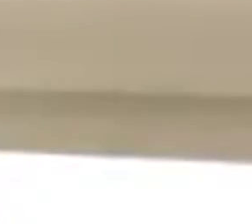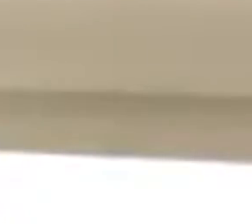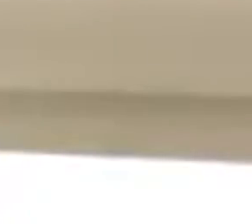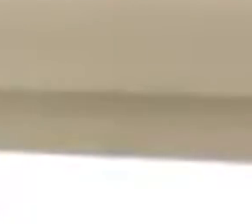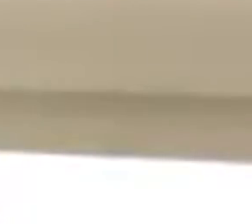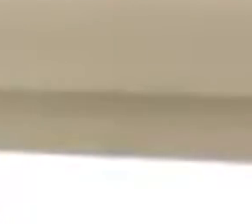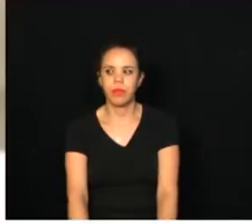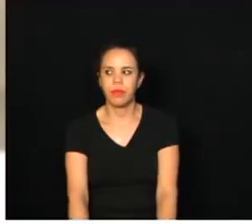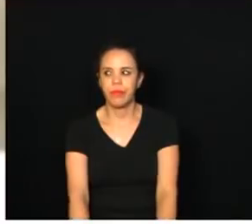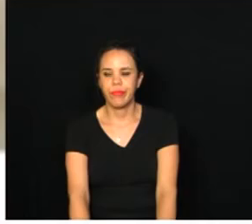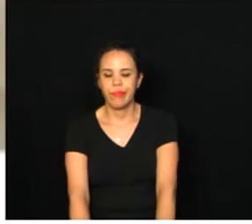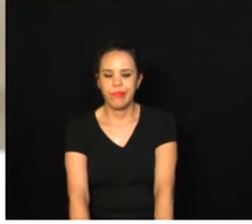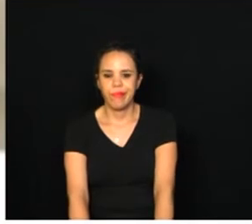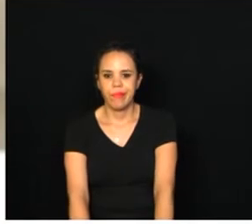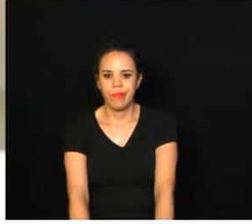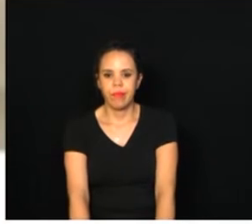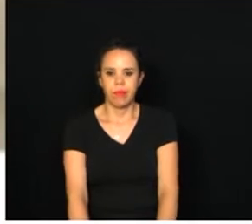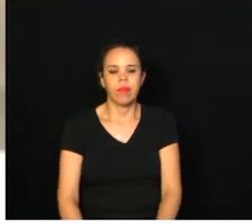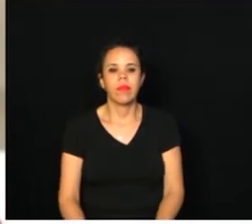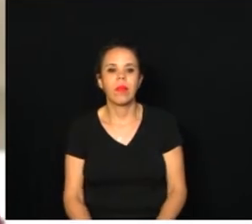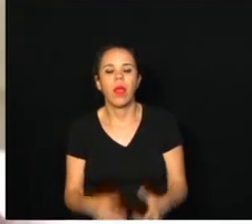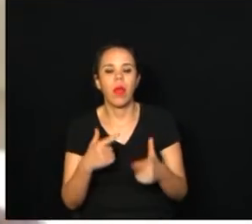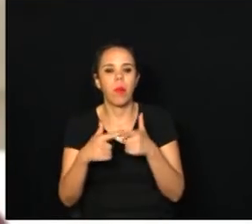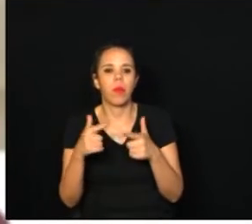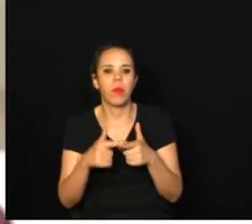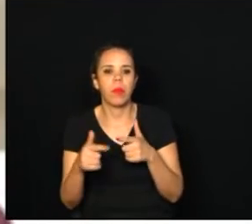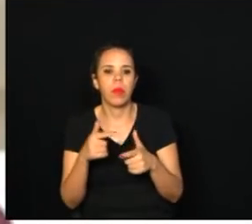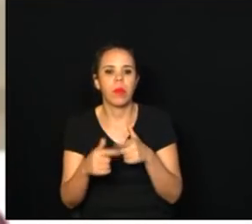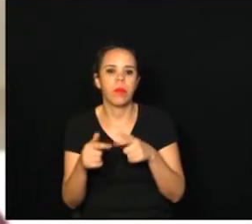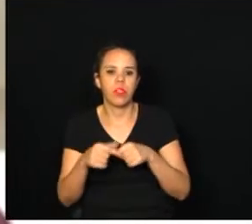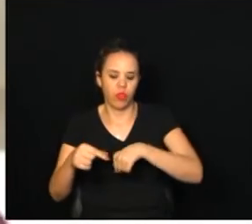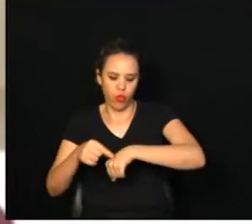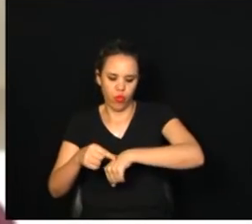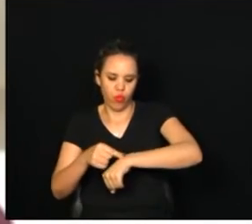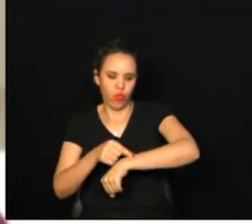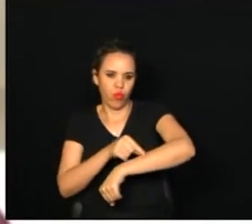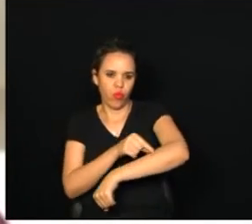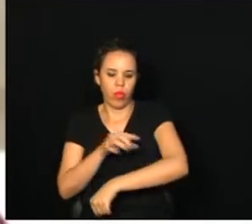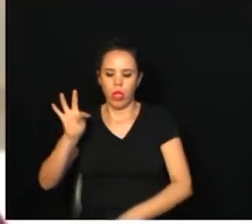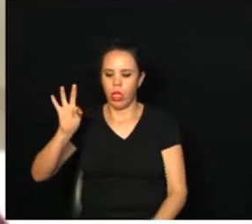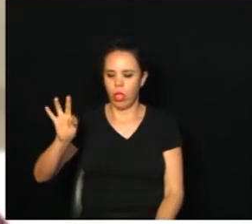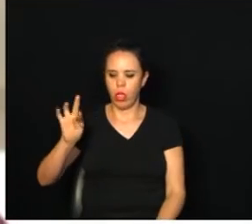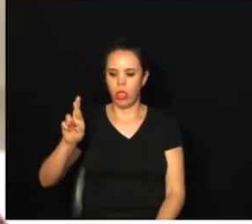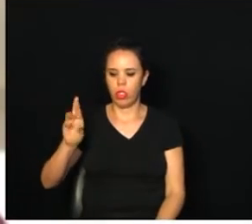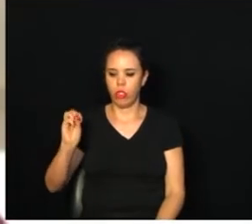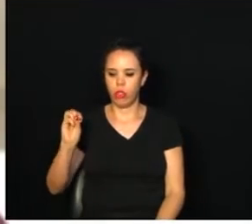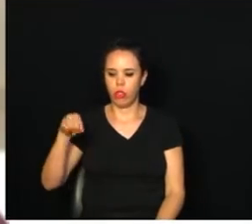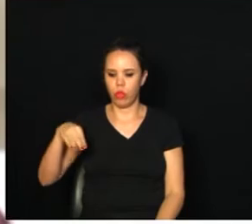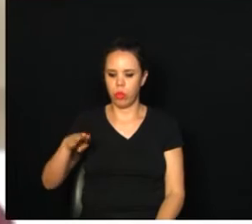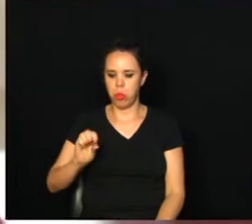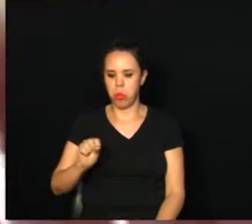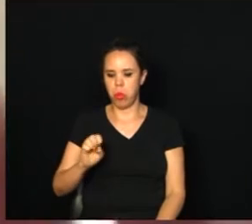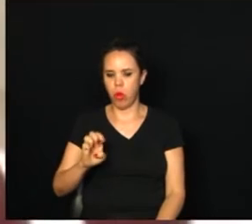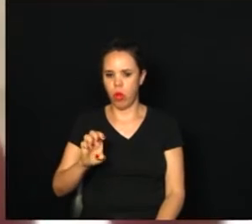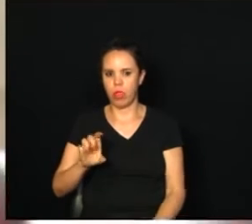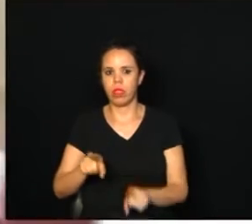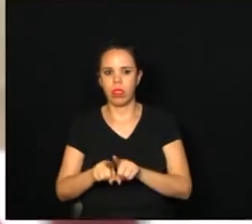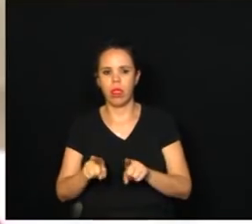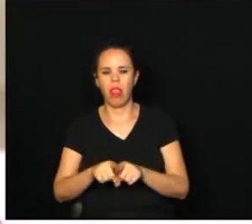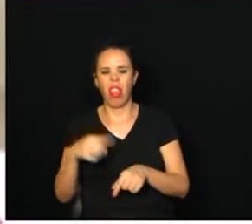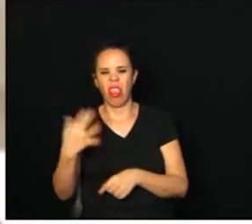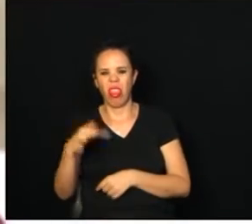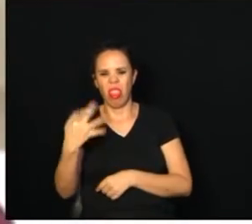trombose de maneira geral. Então, a trombose é uma obstrução do fluxo sanguíneo. Então, a gente chama de trombose venosa,